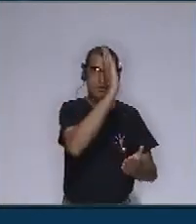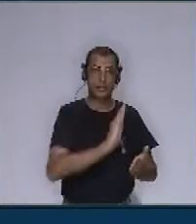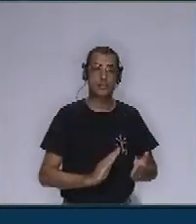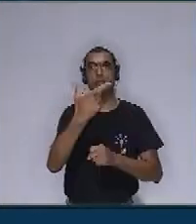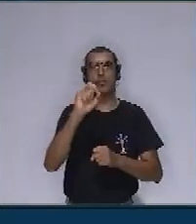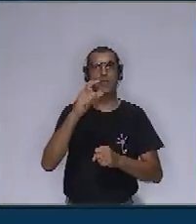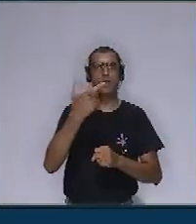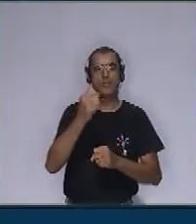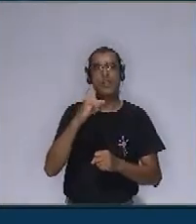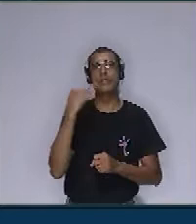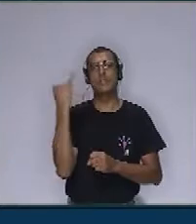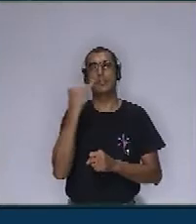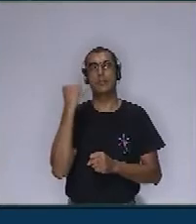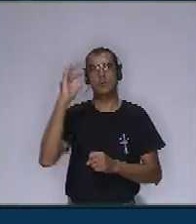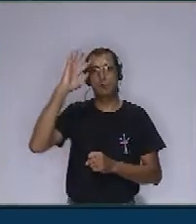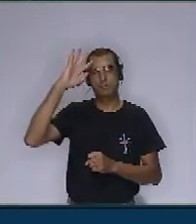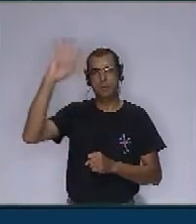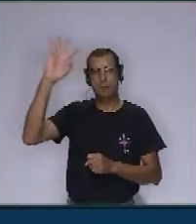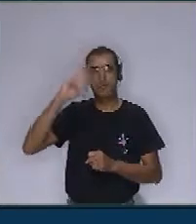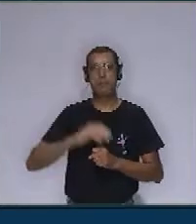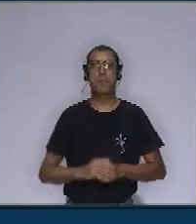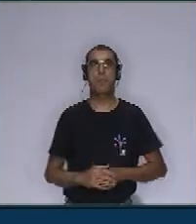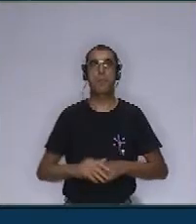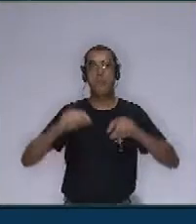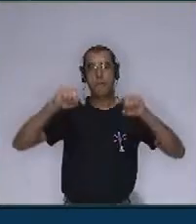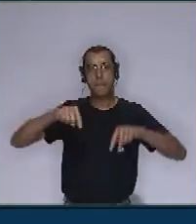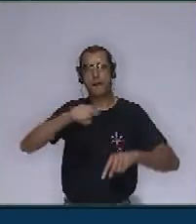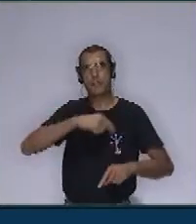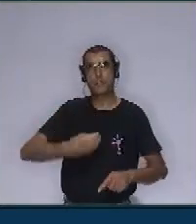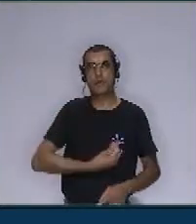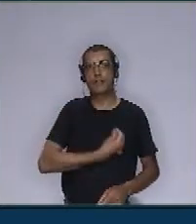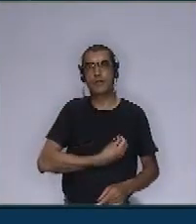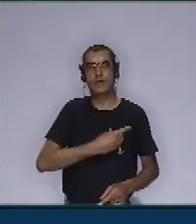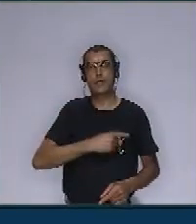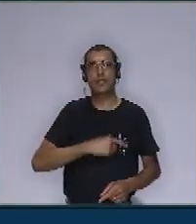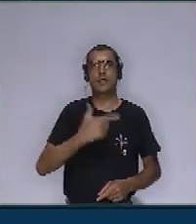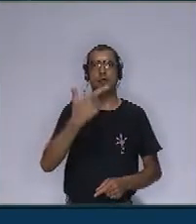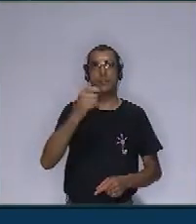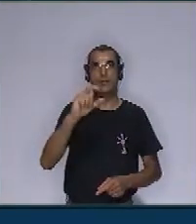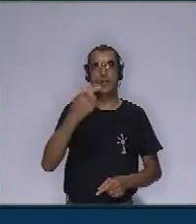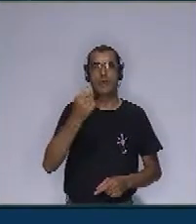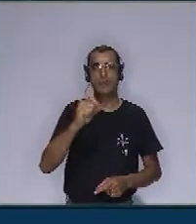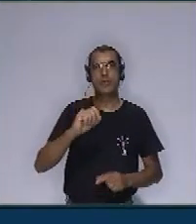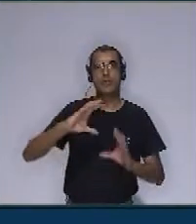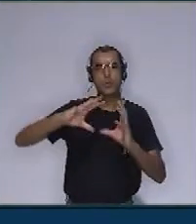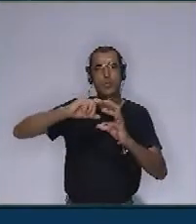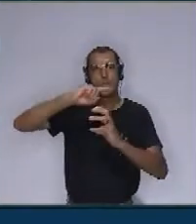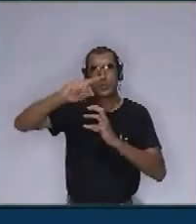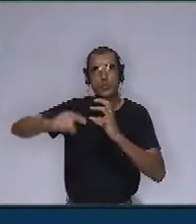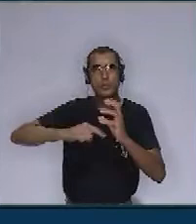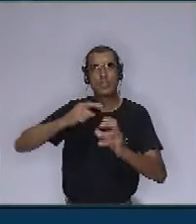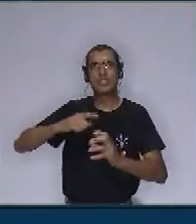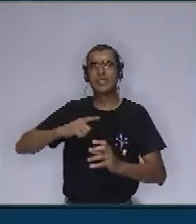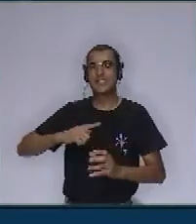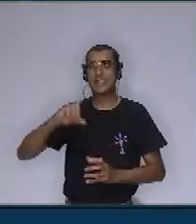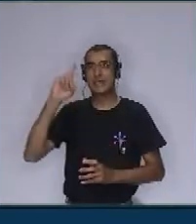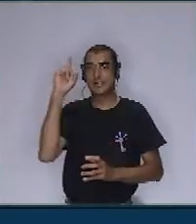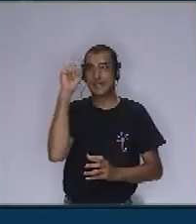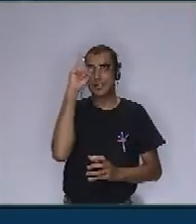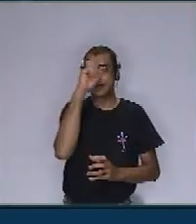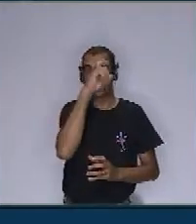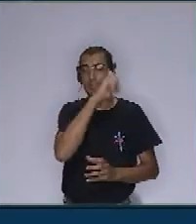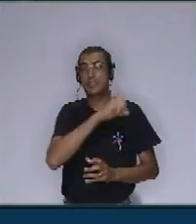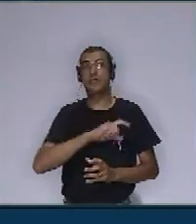em vocês. E por a gente viver em 2020, o mundo inteiro, um enorme desafio ao mesmo